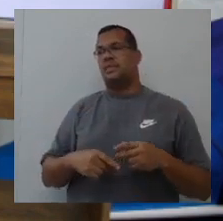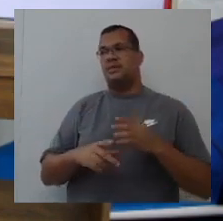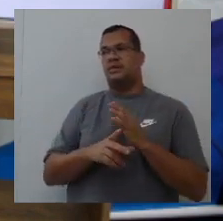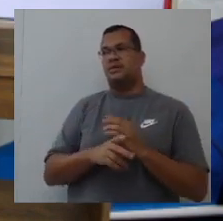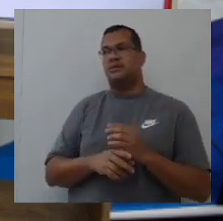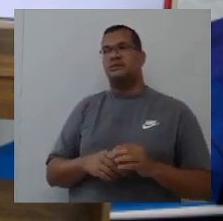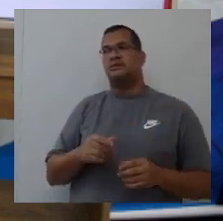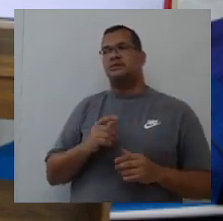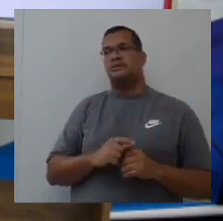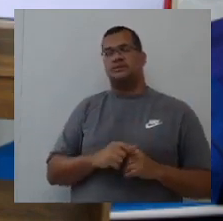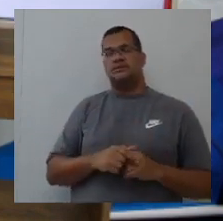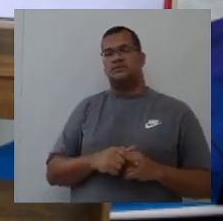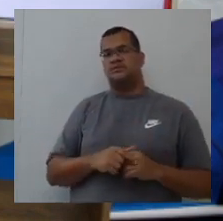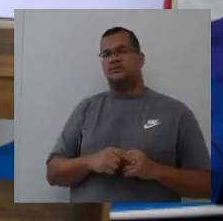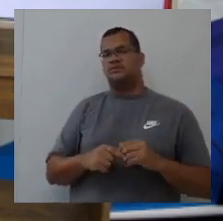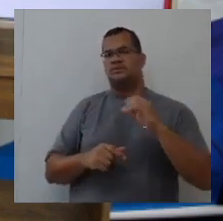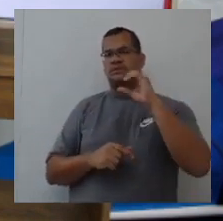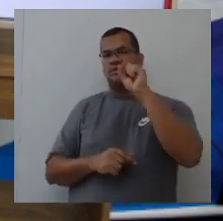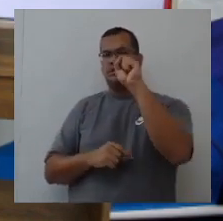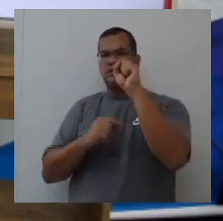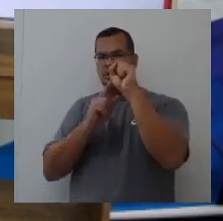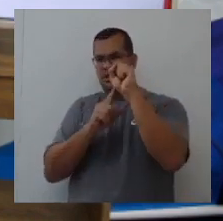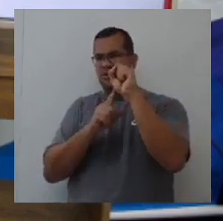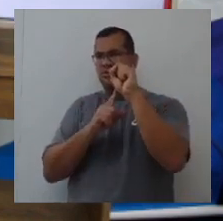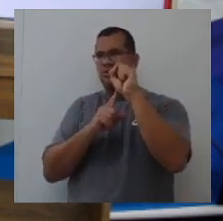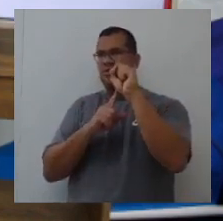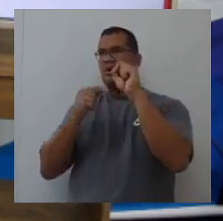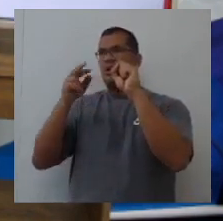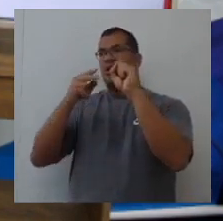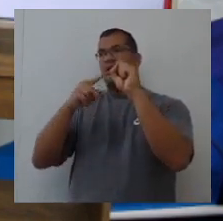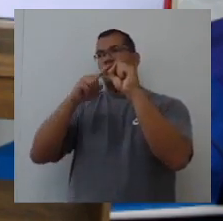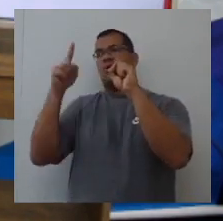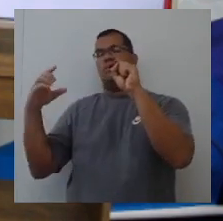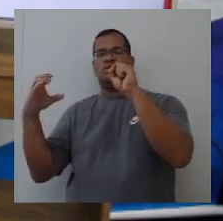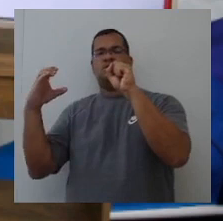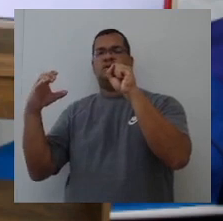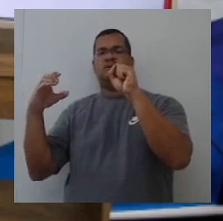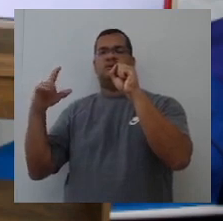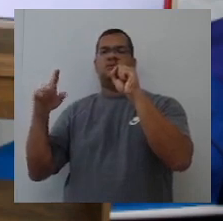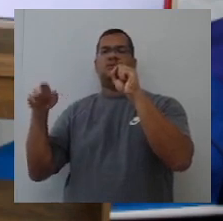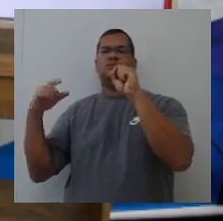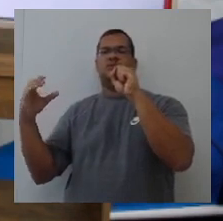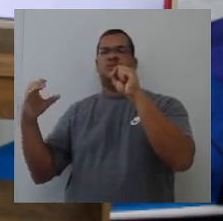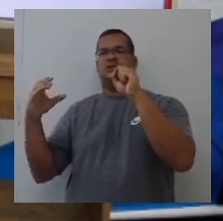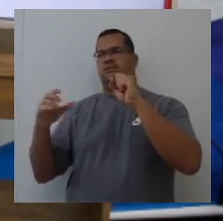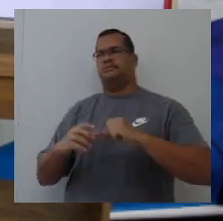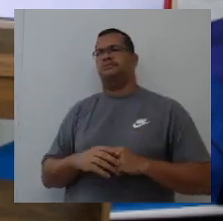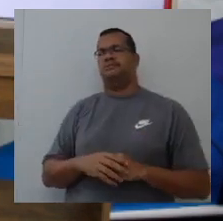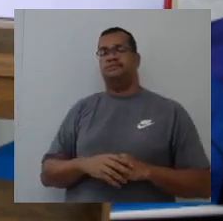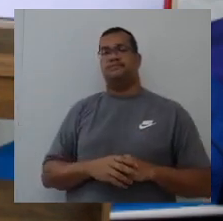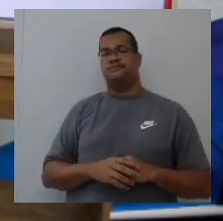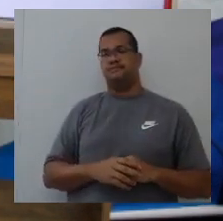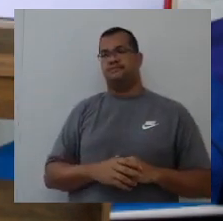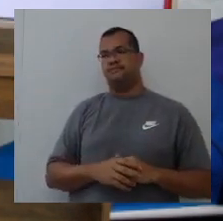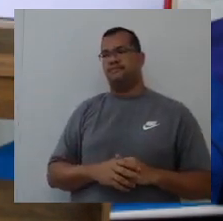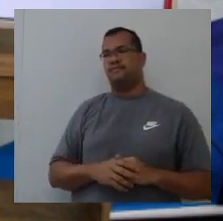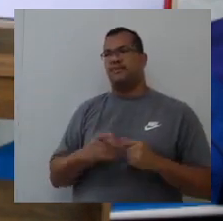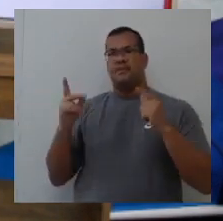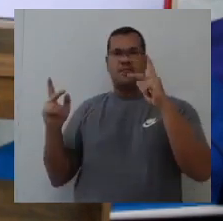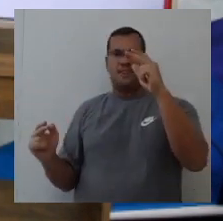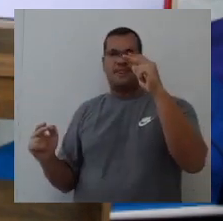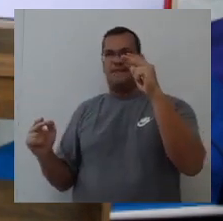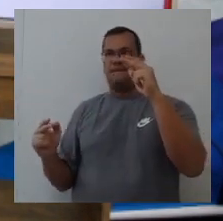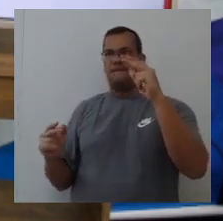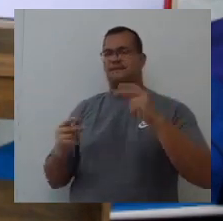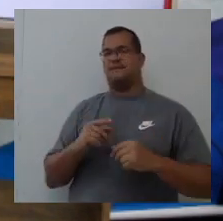que o seno de um, o seno do ângulo B, é igual ao cosseno do ângulo C. Então, toda vez que eu tiver